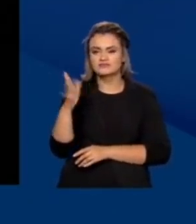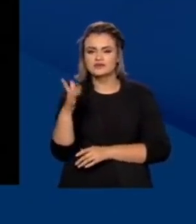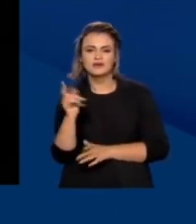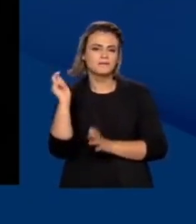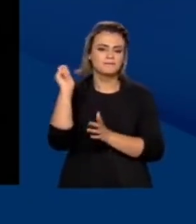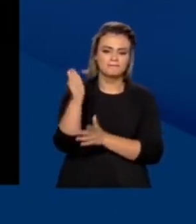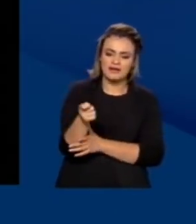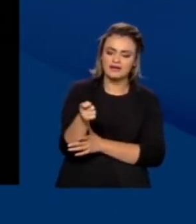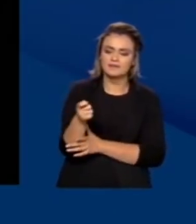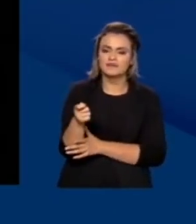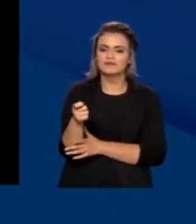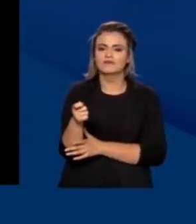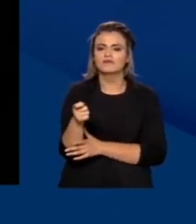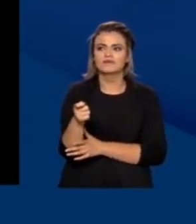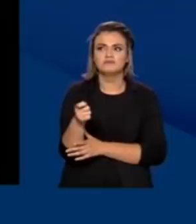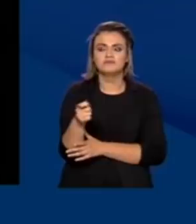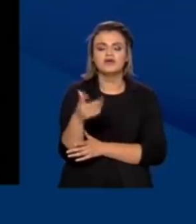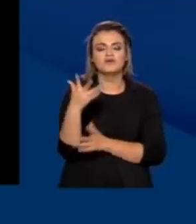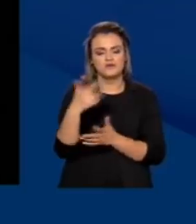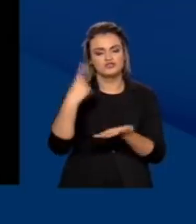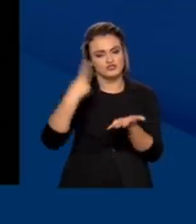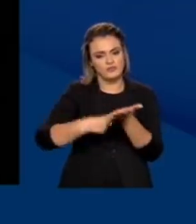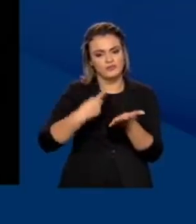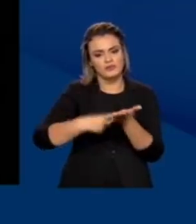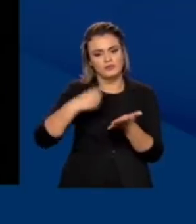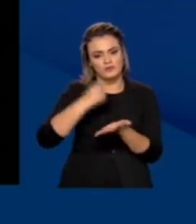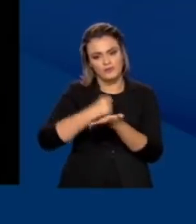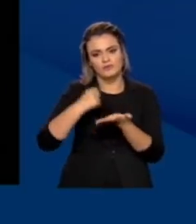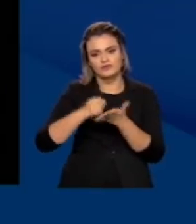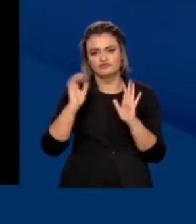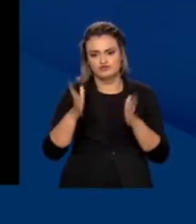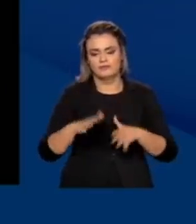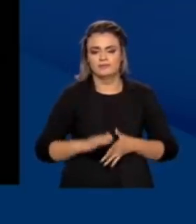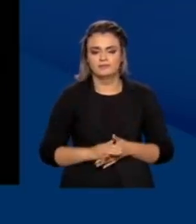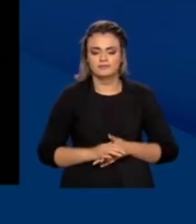pagamento conforme o previsto em contrato.